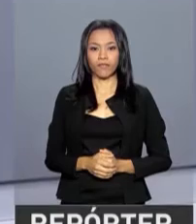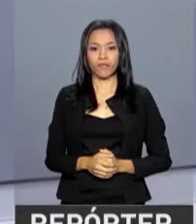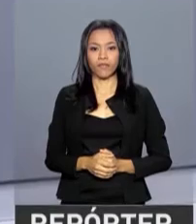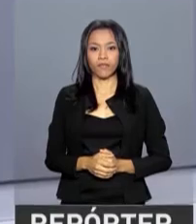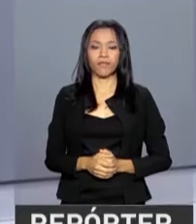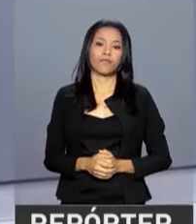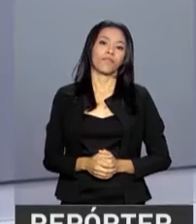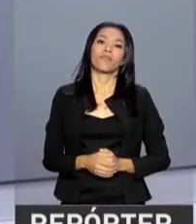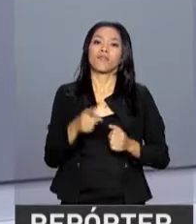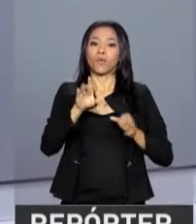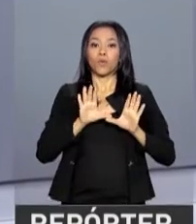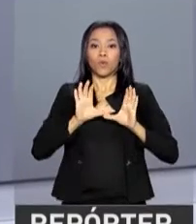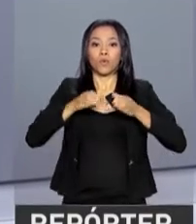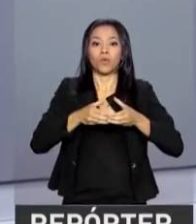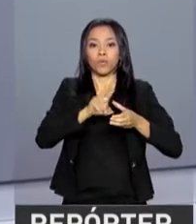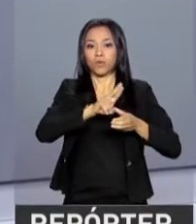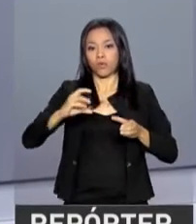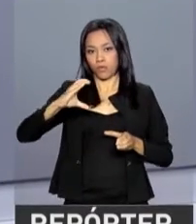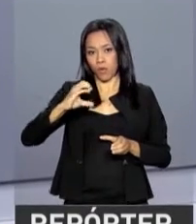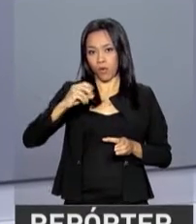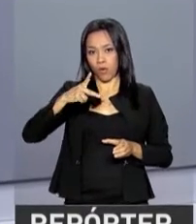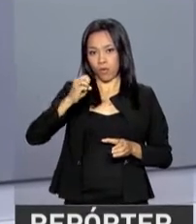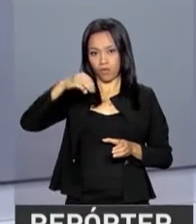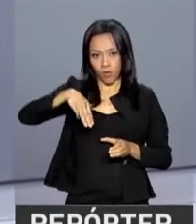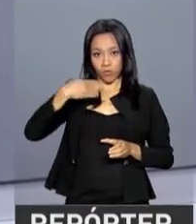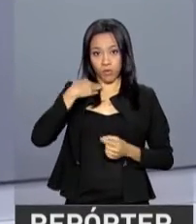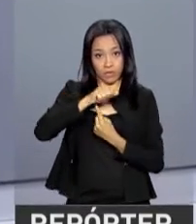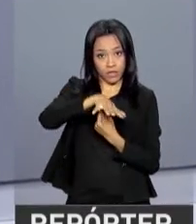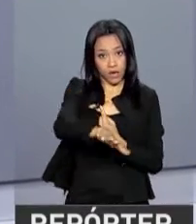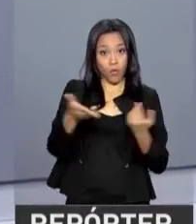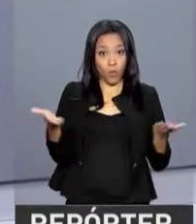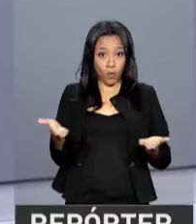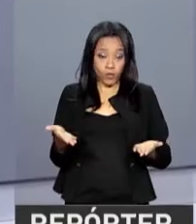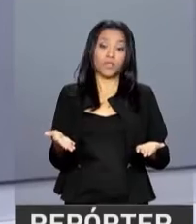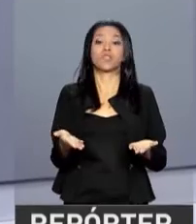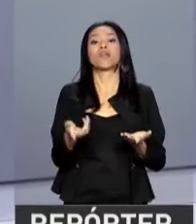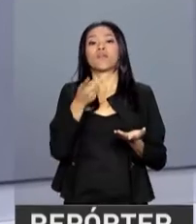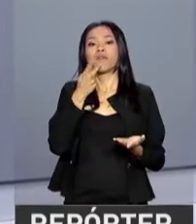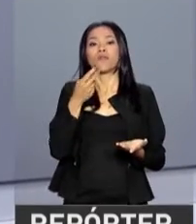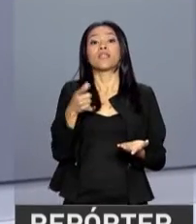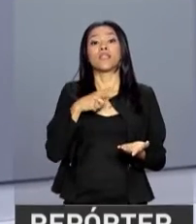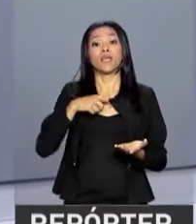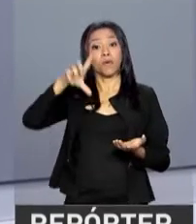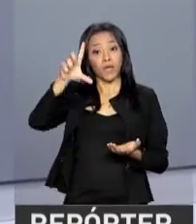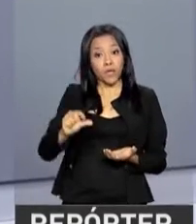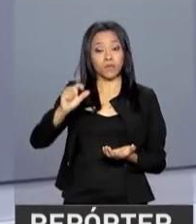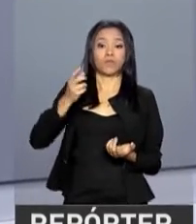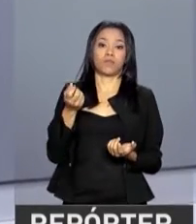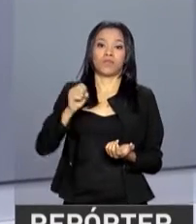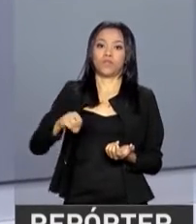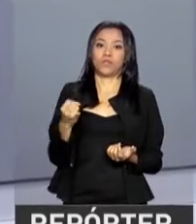o comitê de política monetária do banco central copom reforçou hoje que deve promover um novo corte de juros em